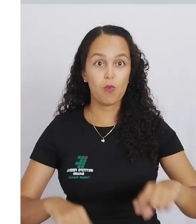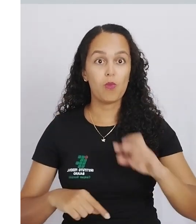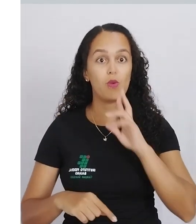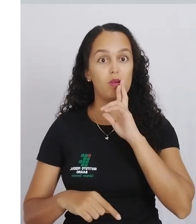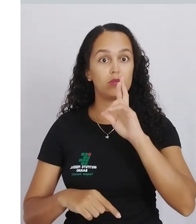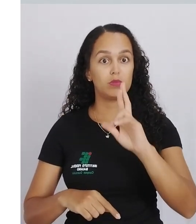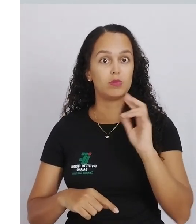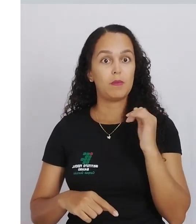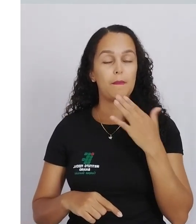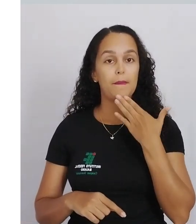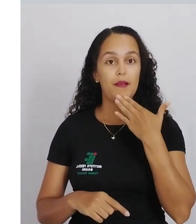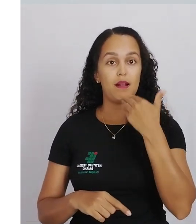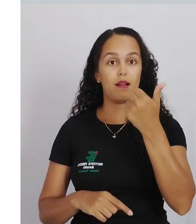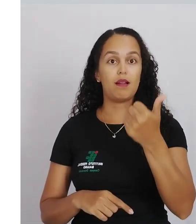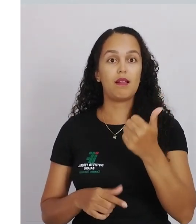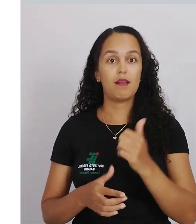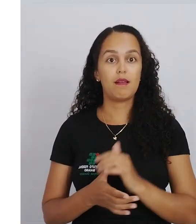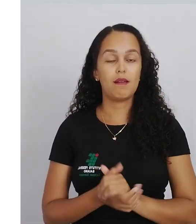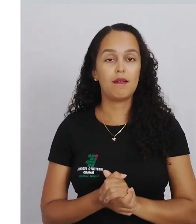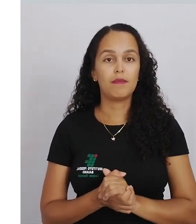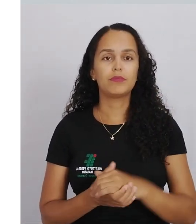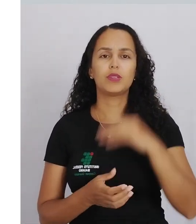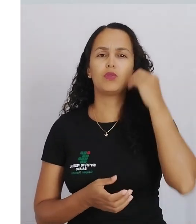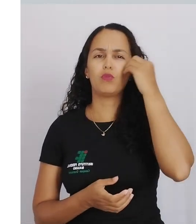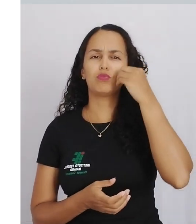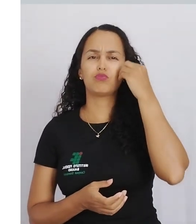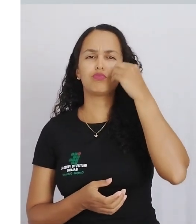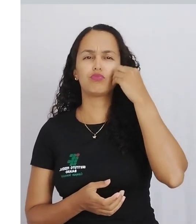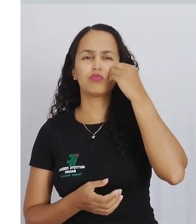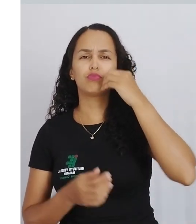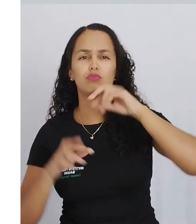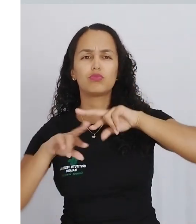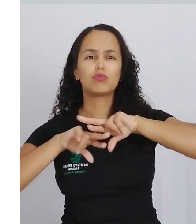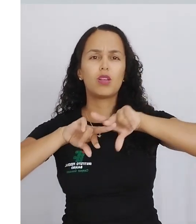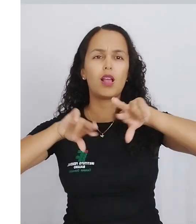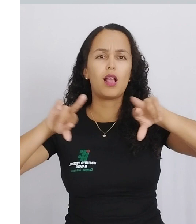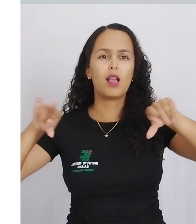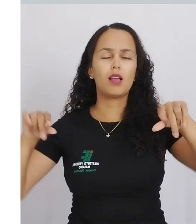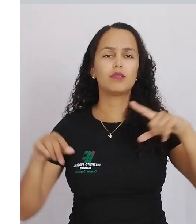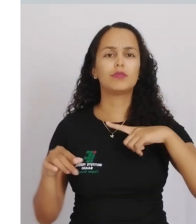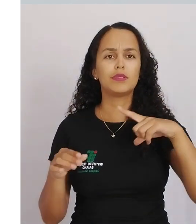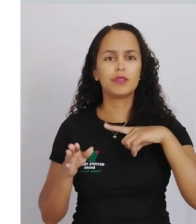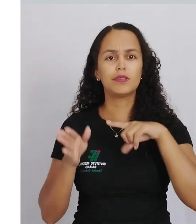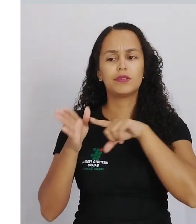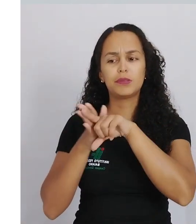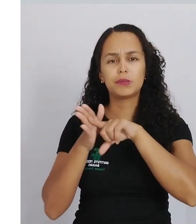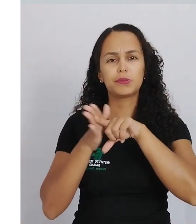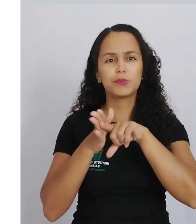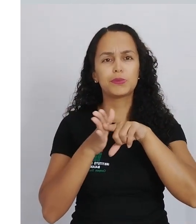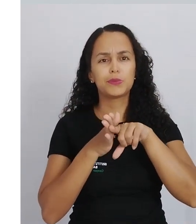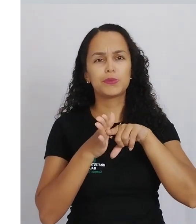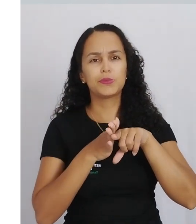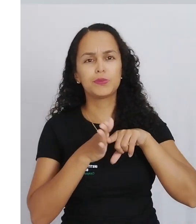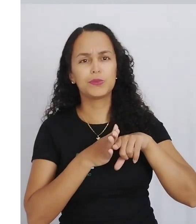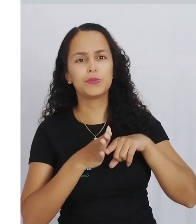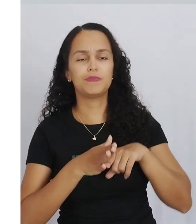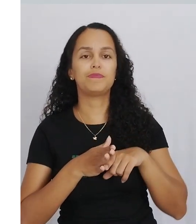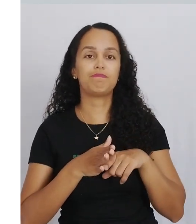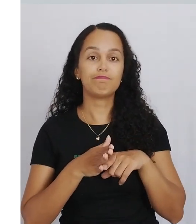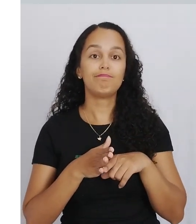resposta imunológica melhor, né? Aí vieram os testes, os experimentos também. E a